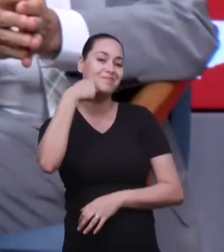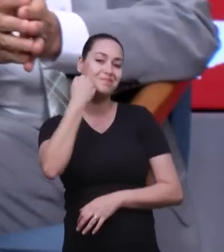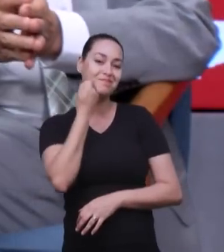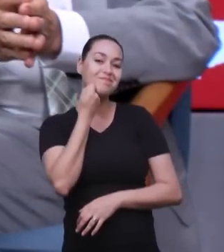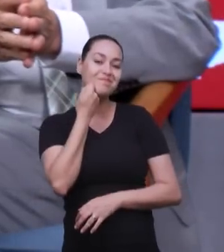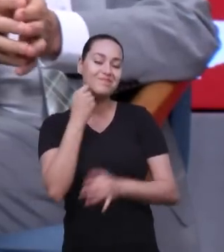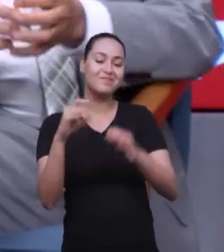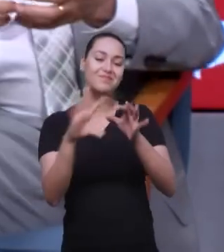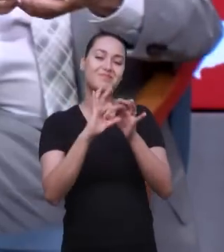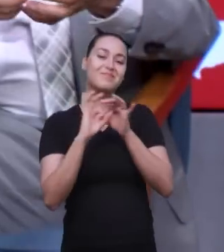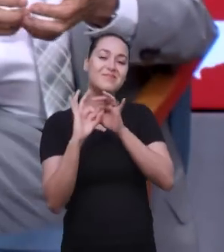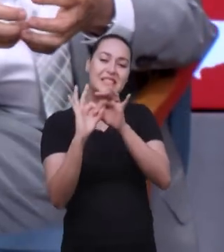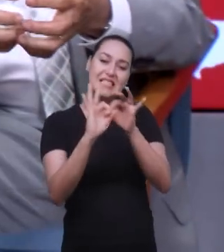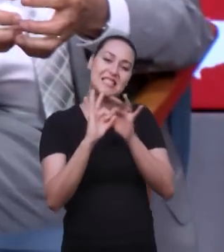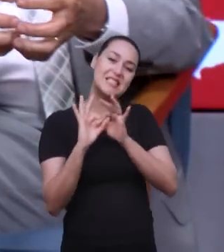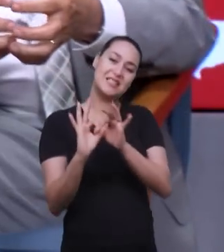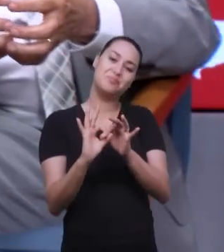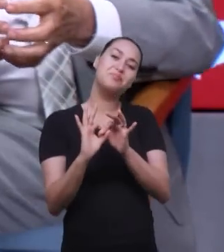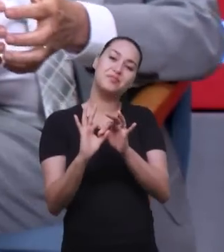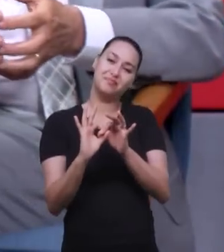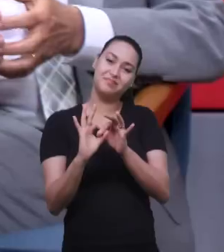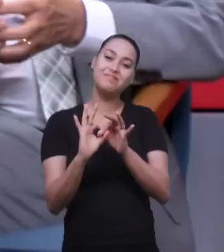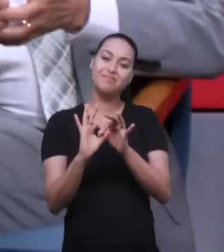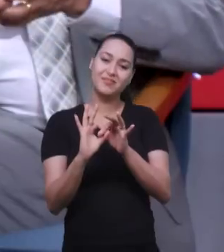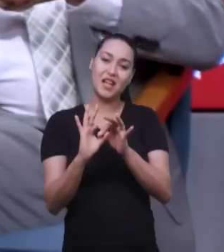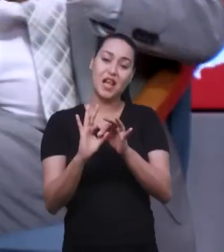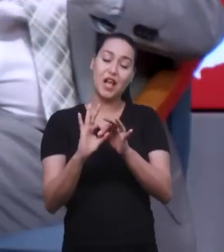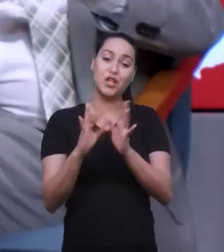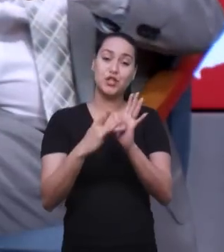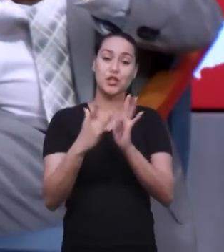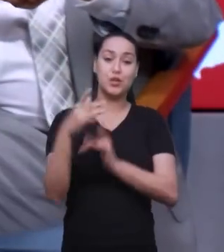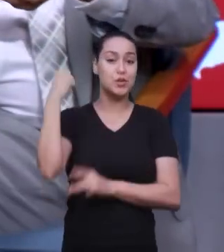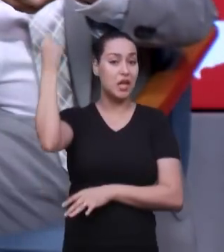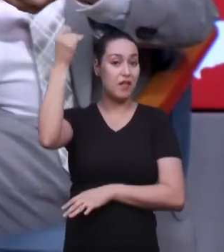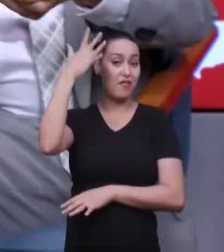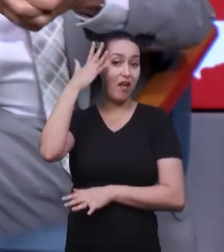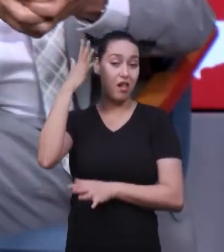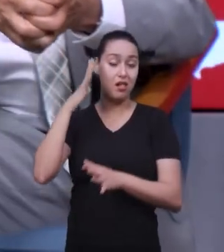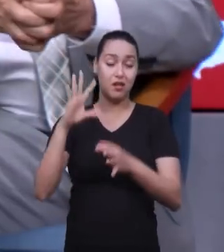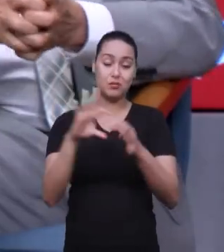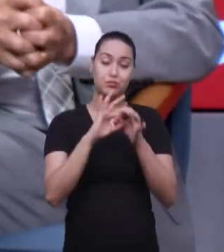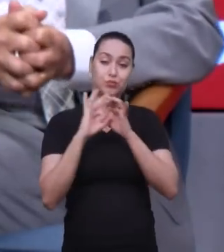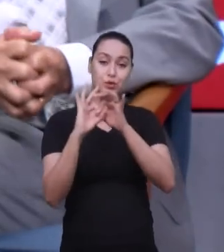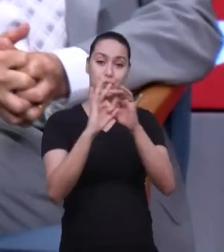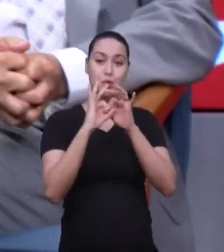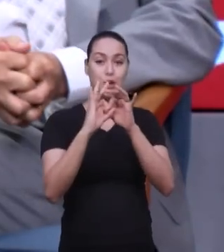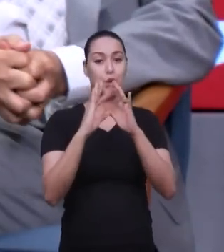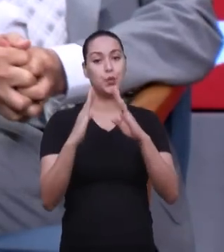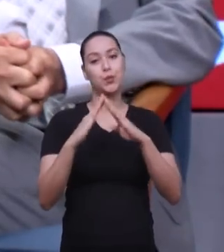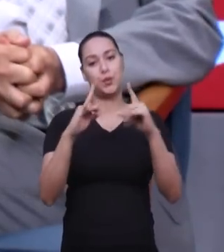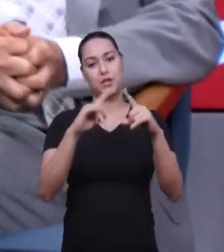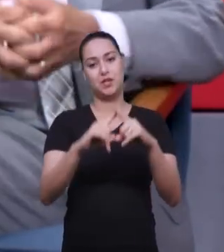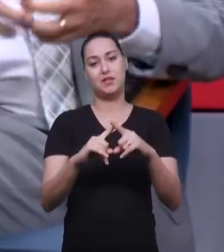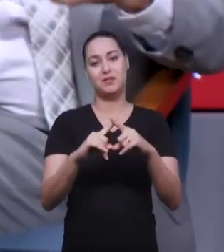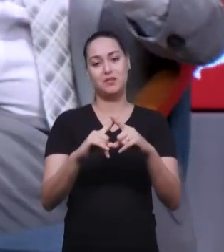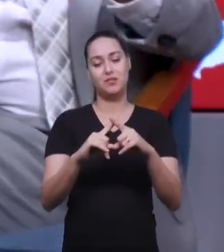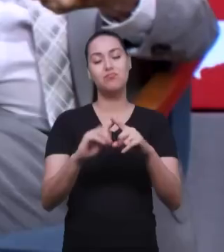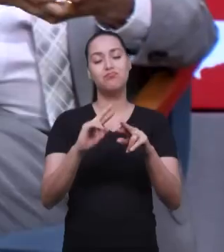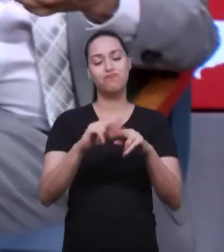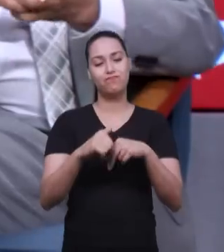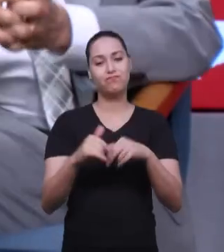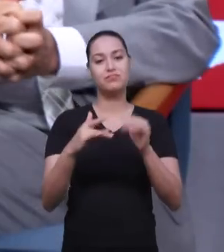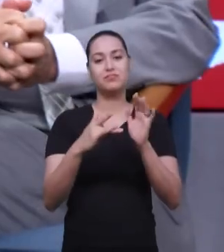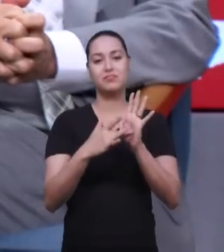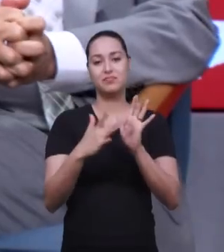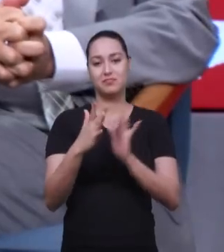ceia, é a comunhão. Jesus se revela na comunhão da igreja. É dessa